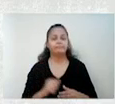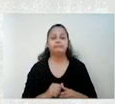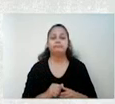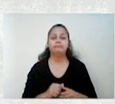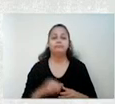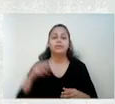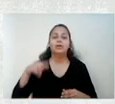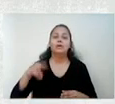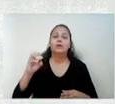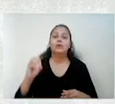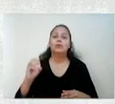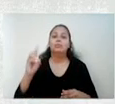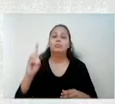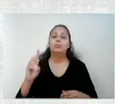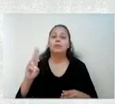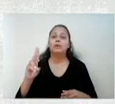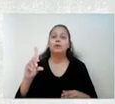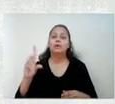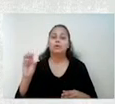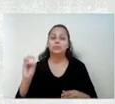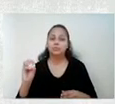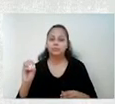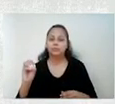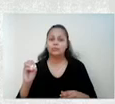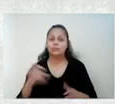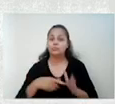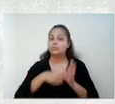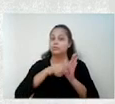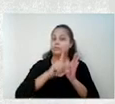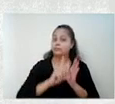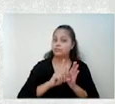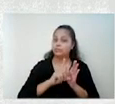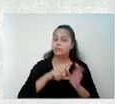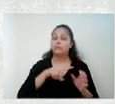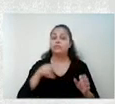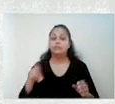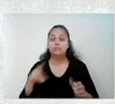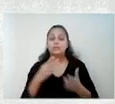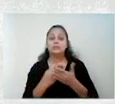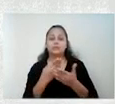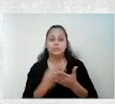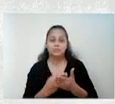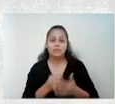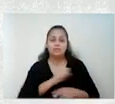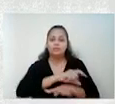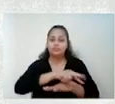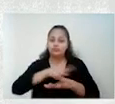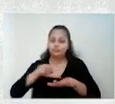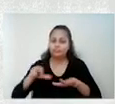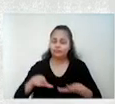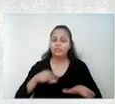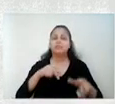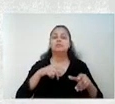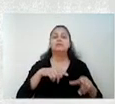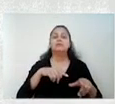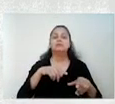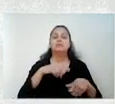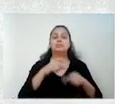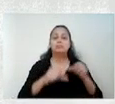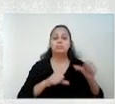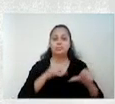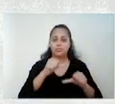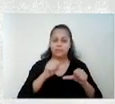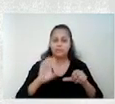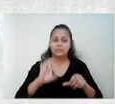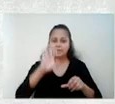Galera, nos módulos anteriores, né, vocês estudaram as diversas mudanças pelas quais a Europa passou